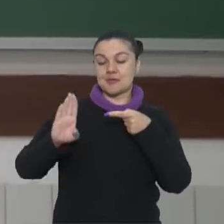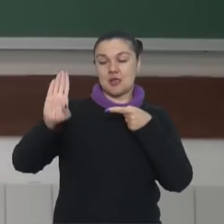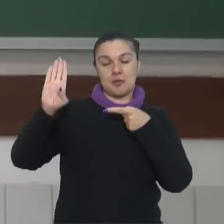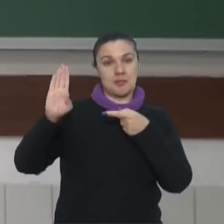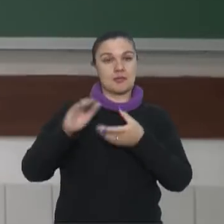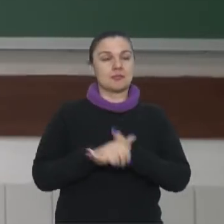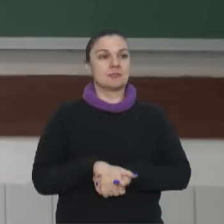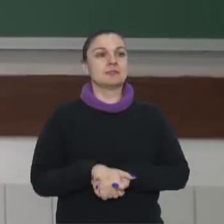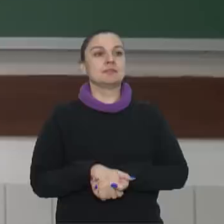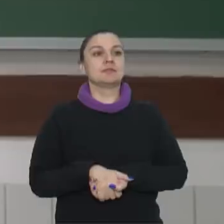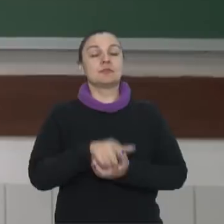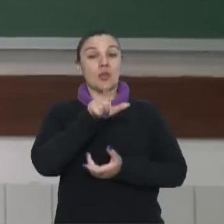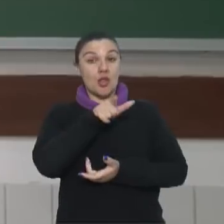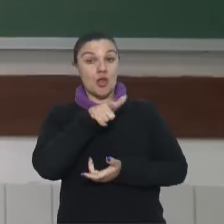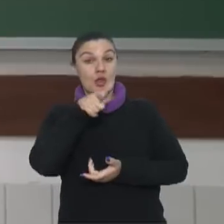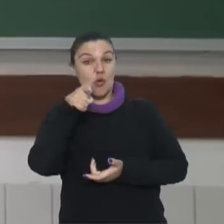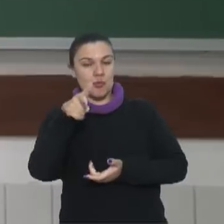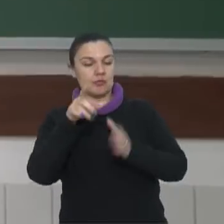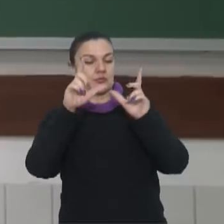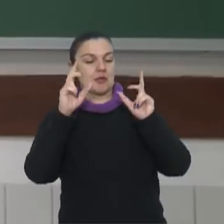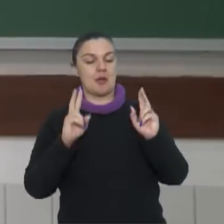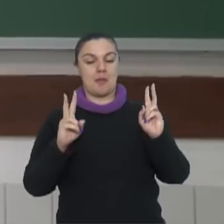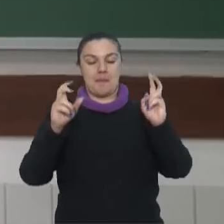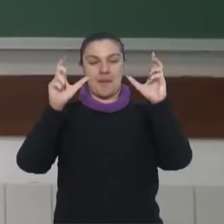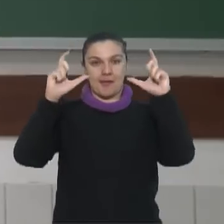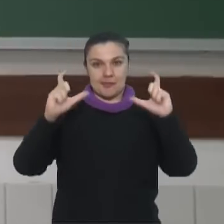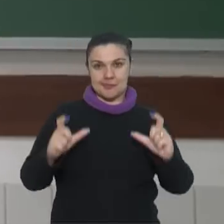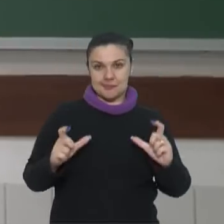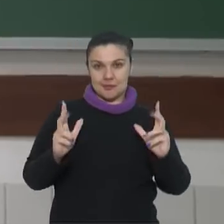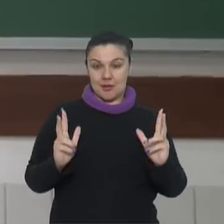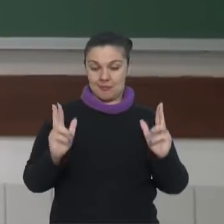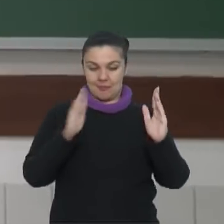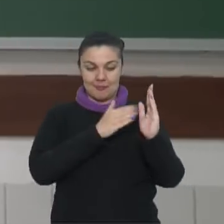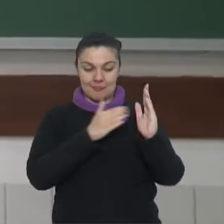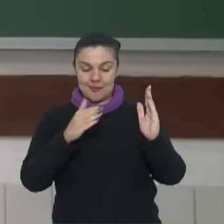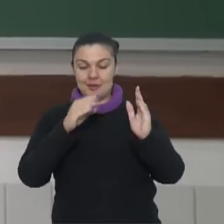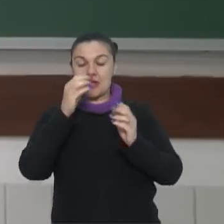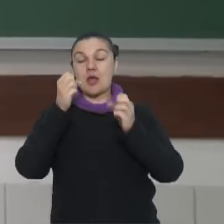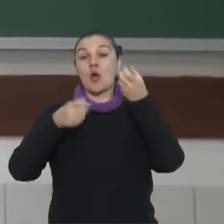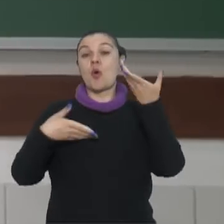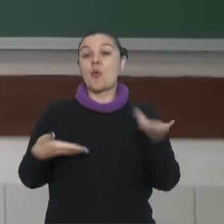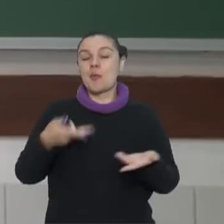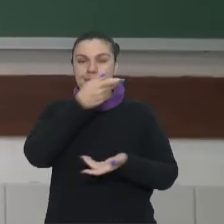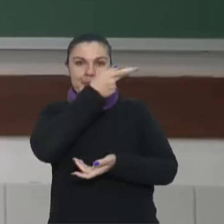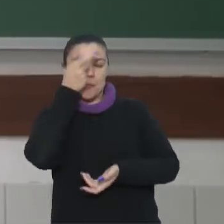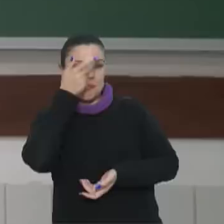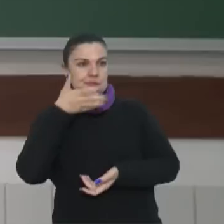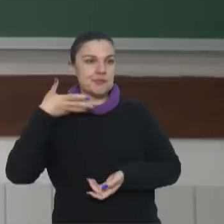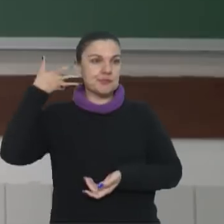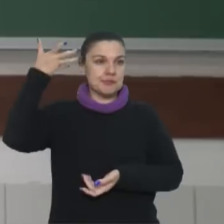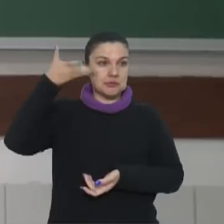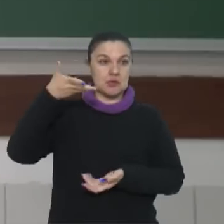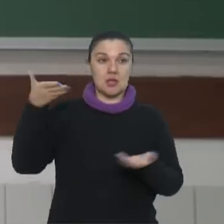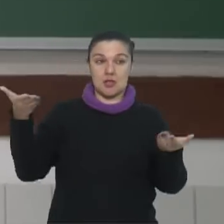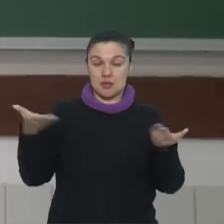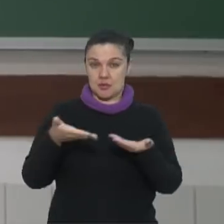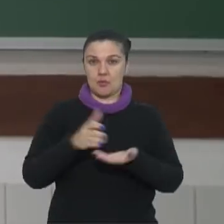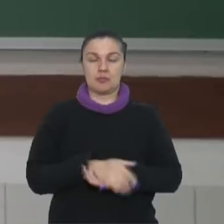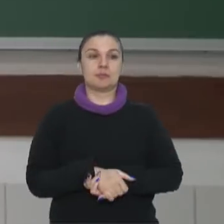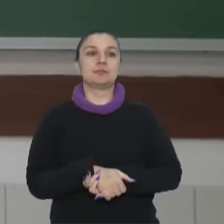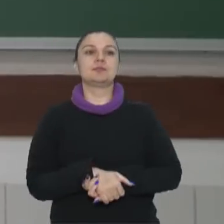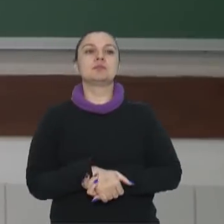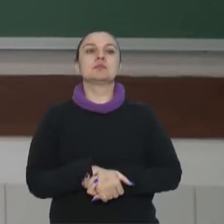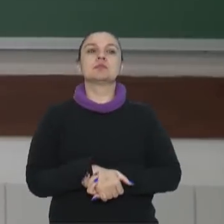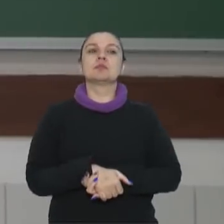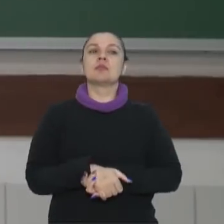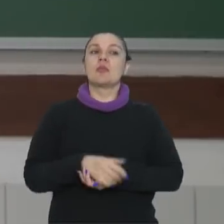E agora, em outro trecho da entrevista, a gente tem um outro uso de pessoa do discurso. Eu quero ler com você e aí você vai responder